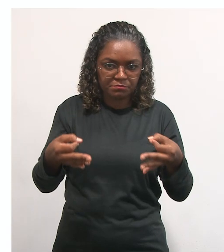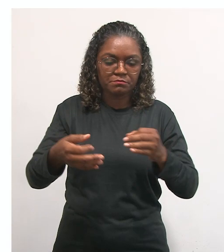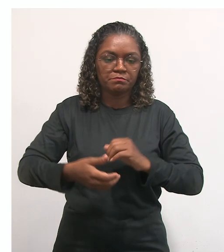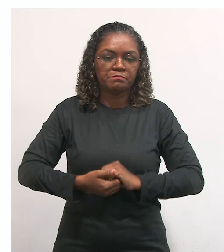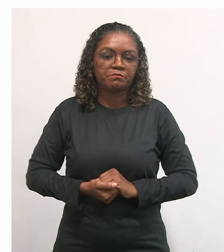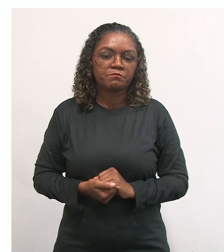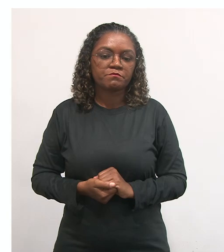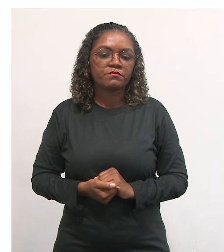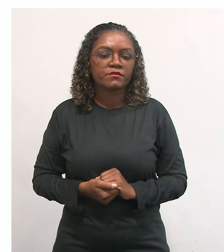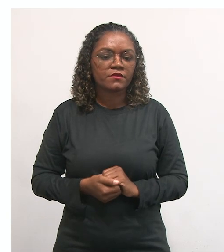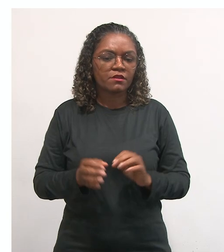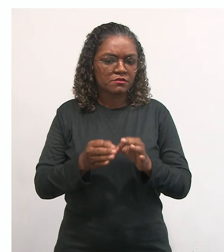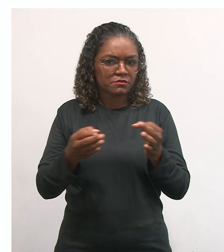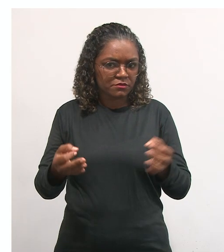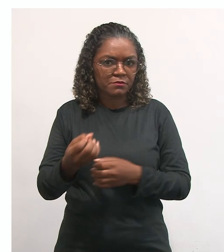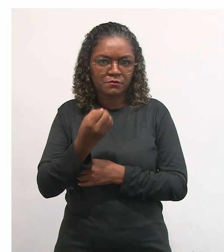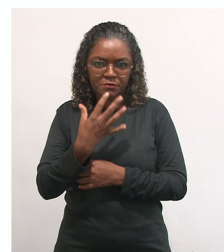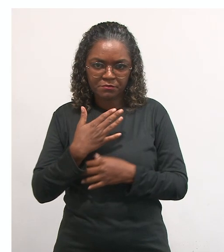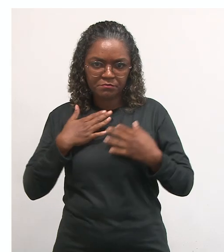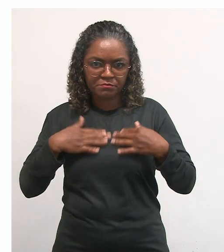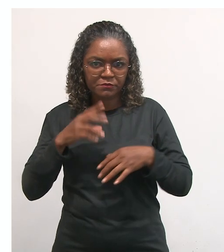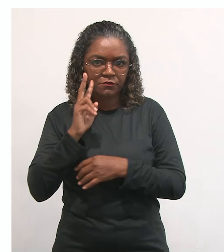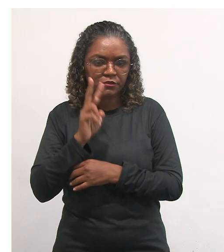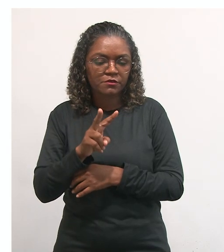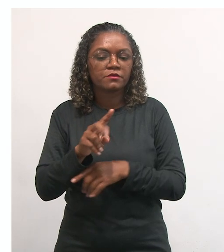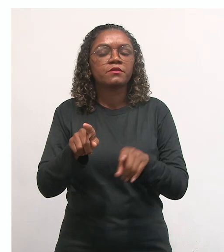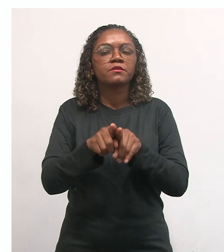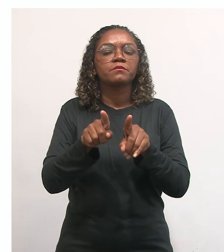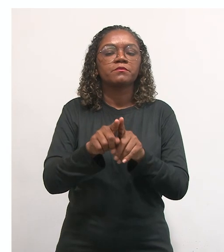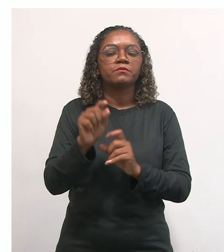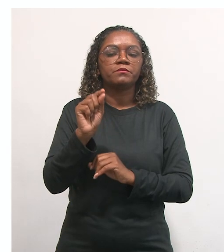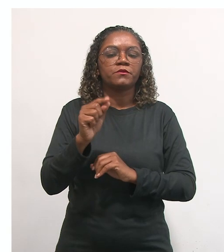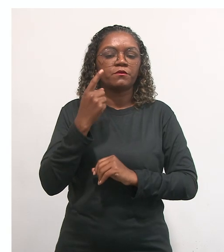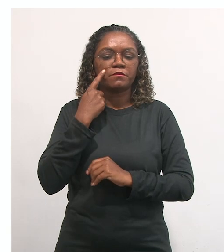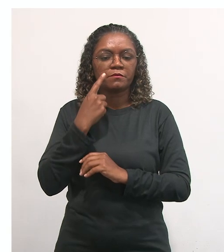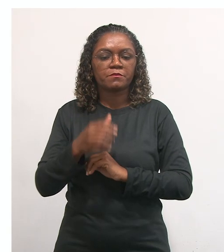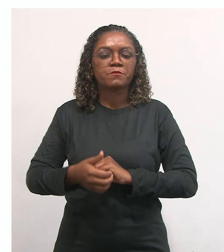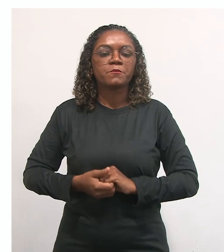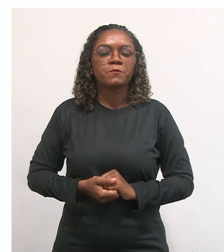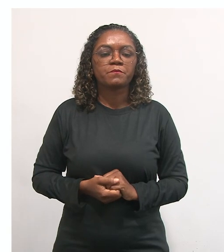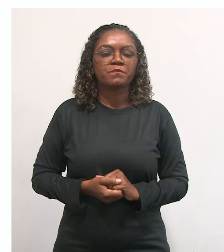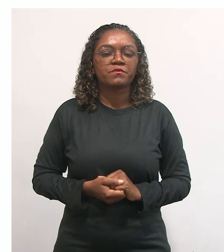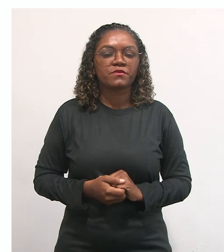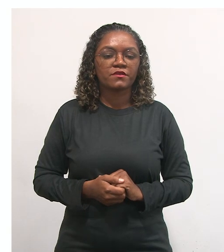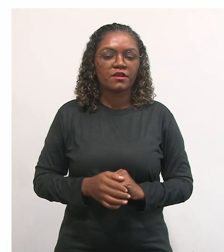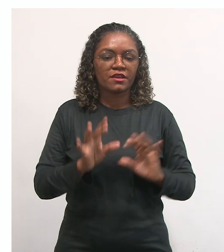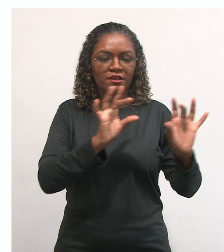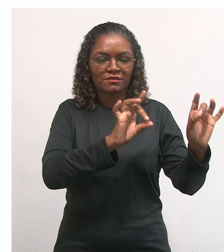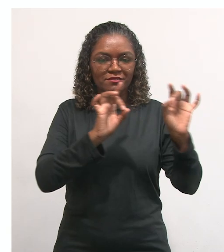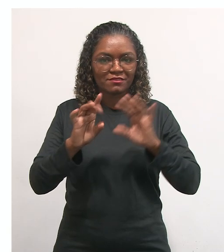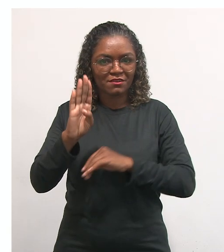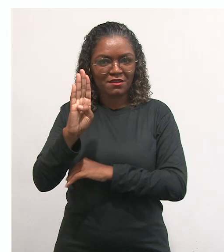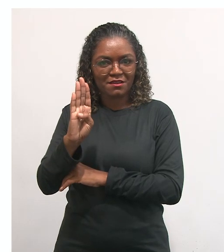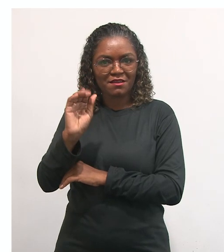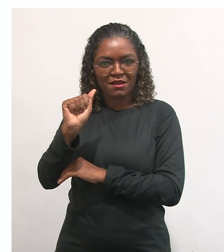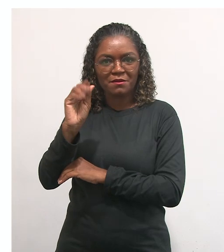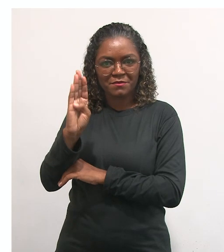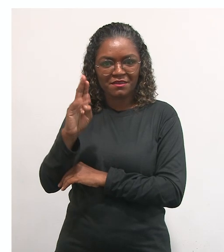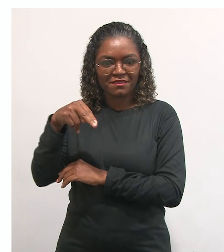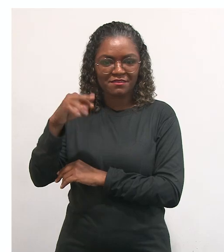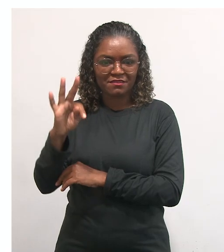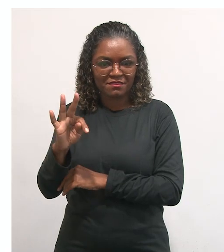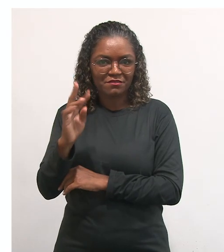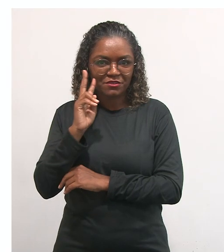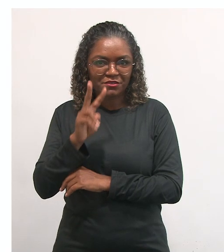simples tá então bem tranquilo para vocês também tá aqui ó Foi extraído lá da bnt lá